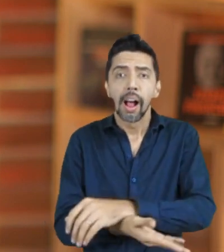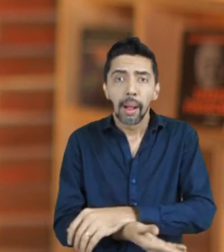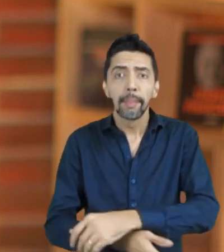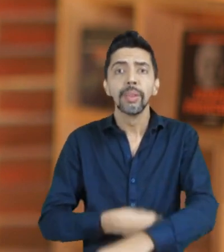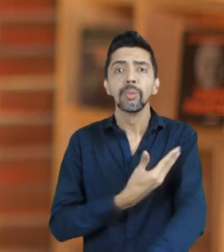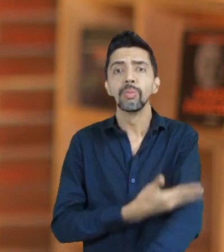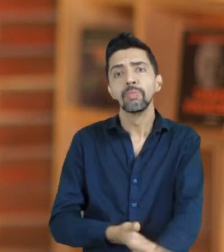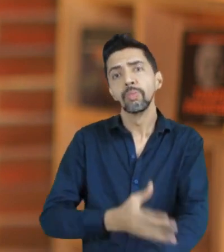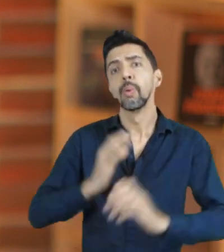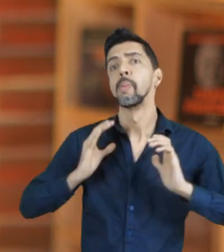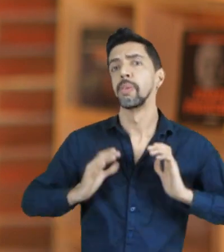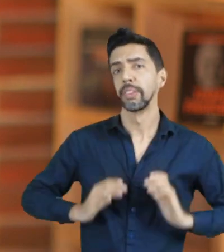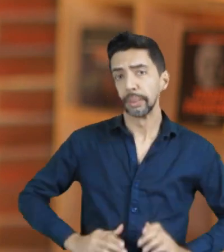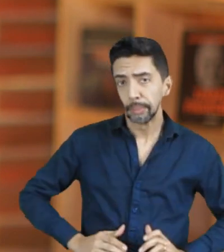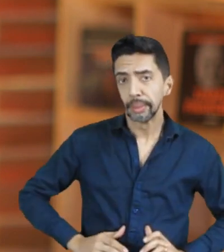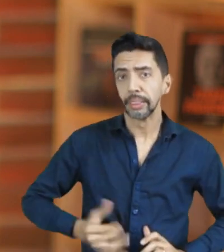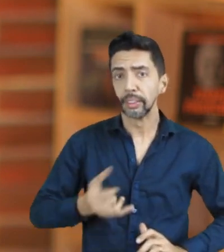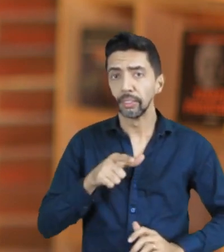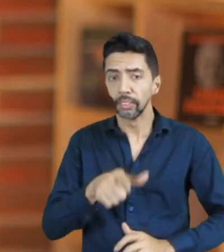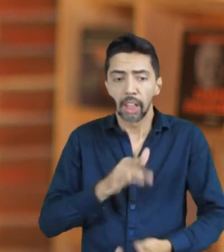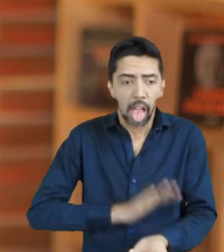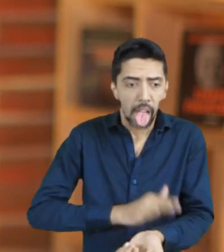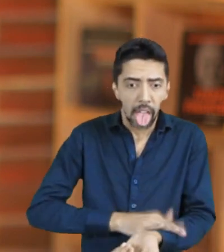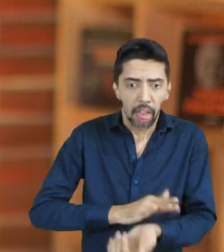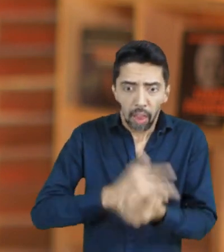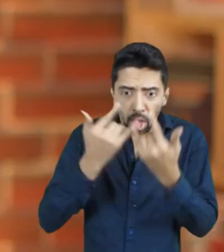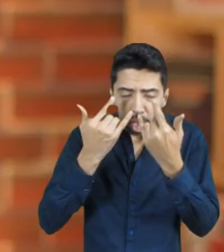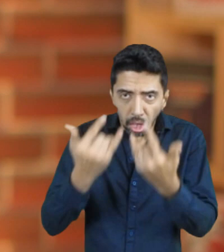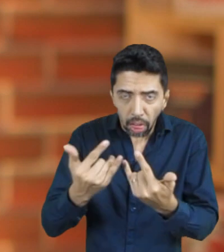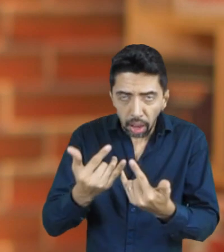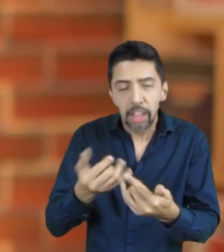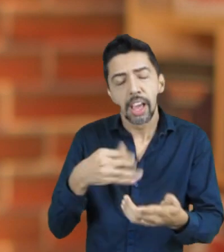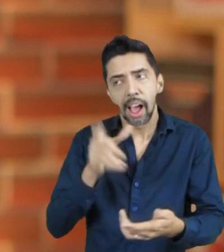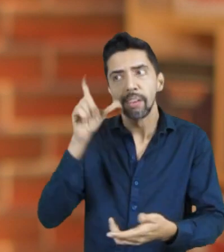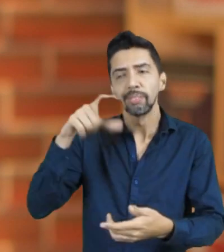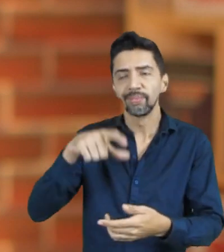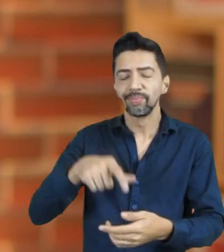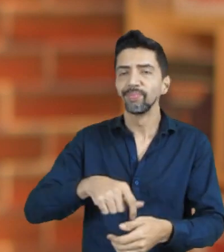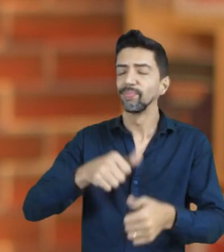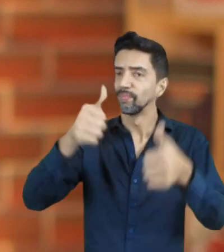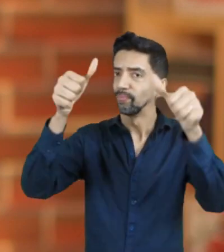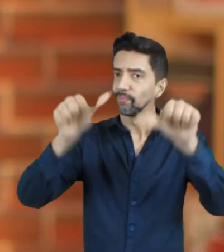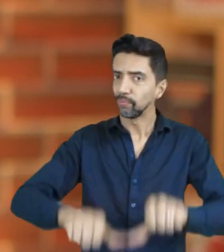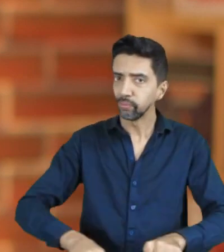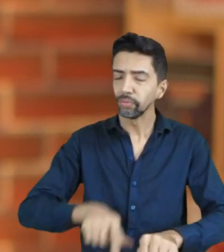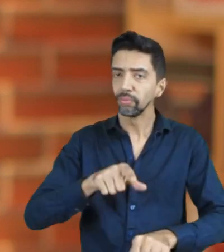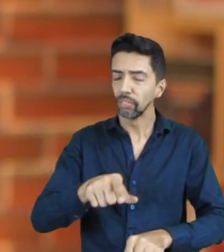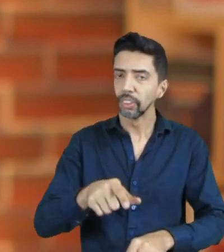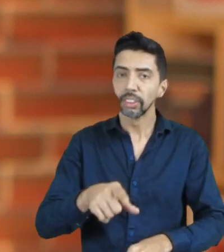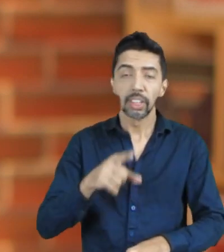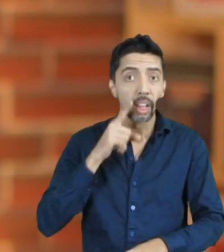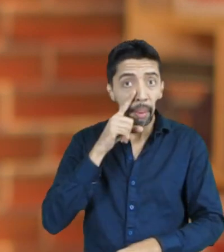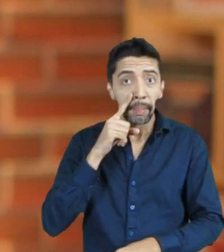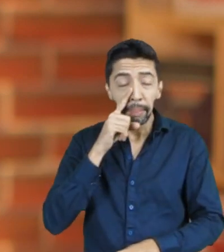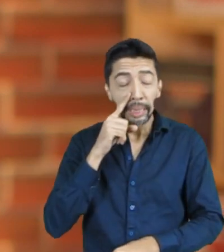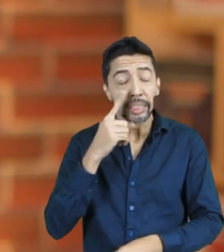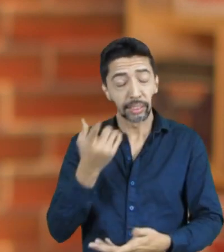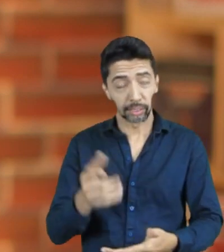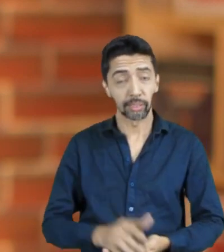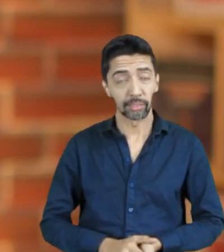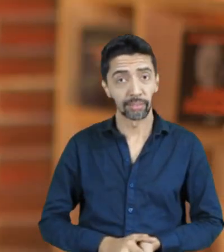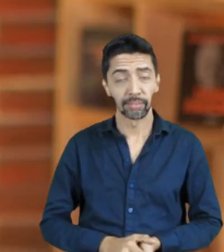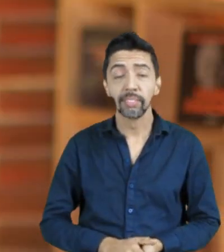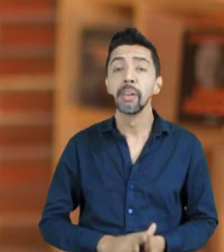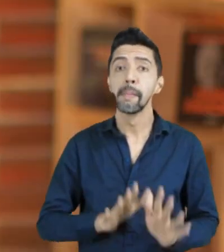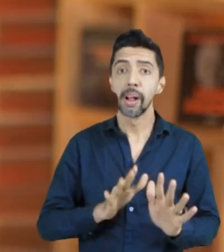hábitos nosso comportamento quando compulsivo um cartão de crédito pode ser fulminante pode matar essa pessoa